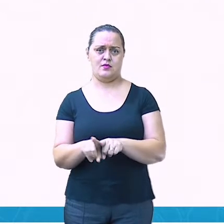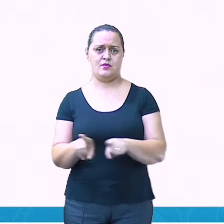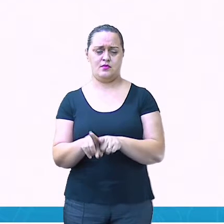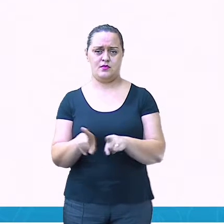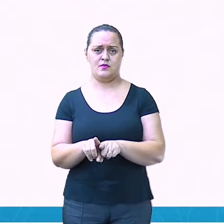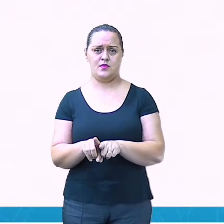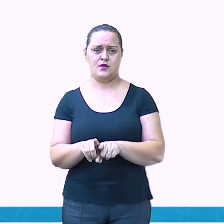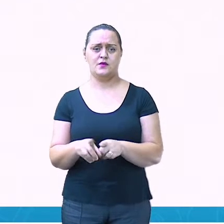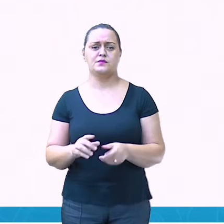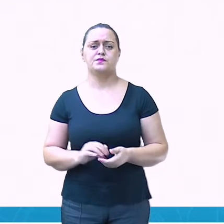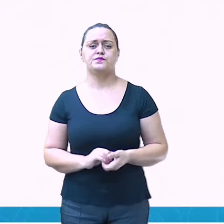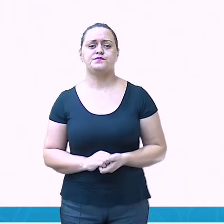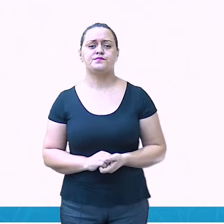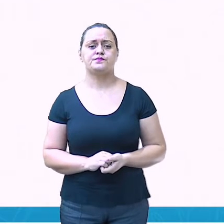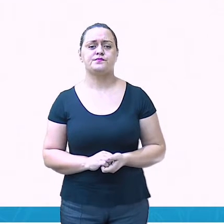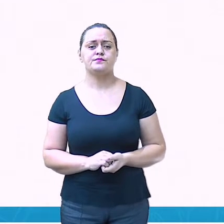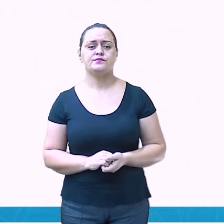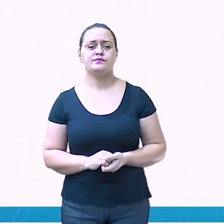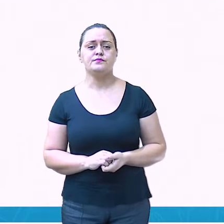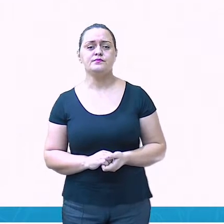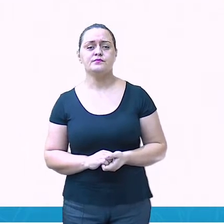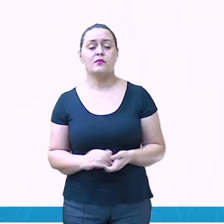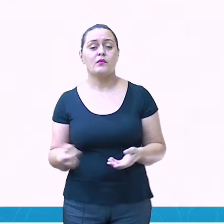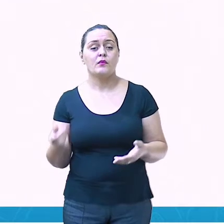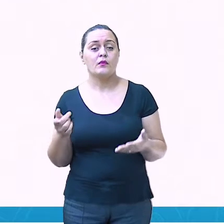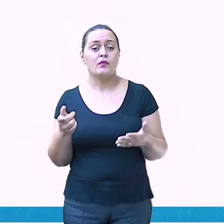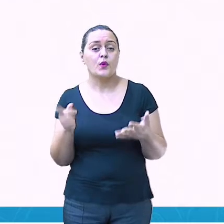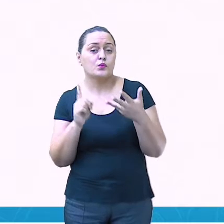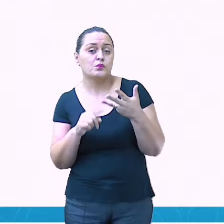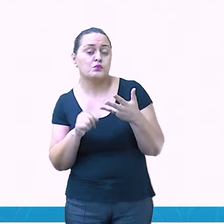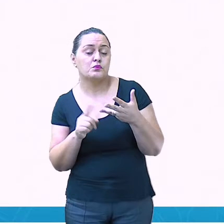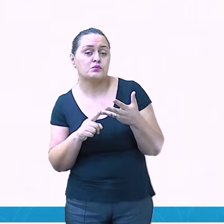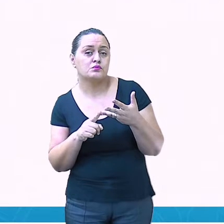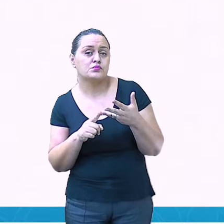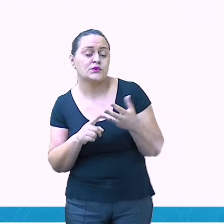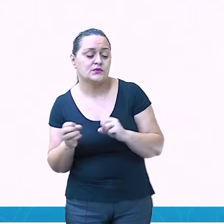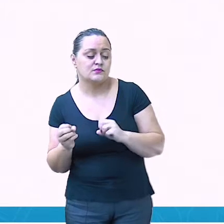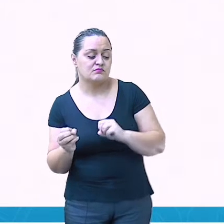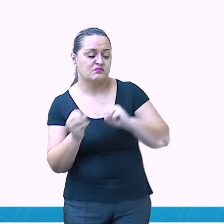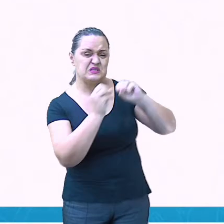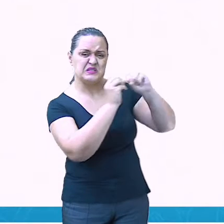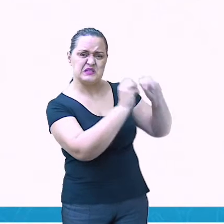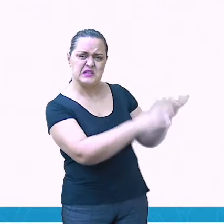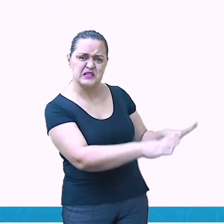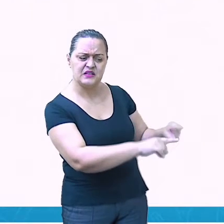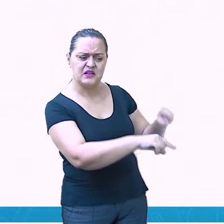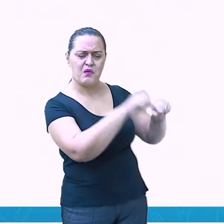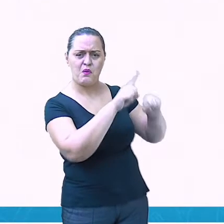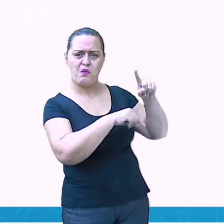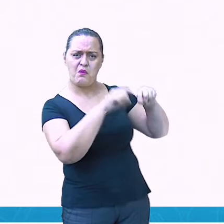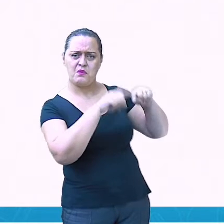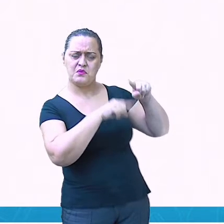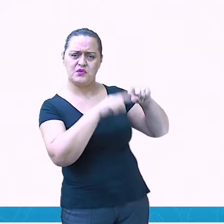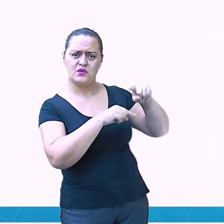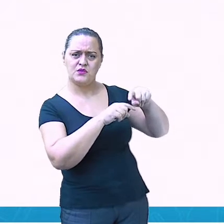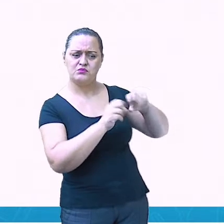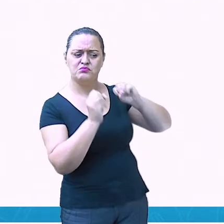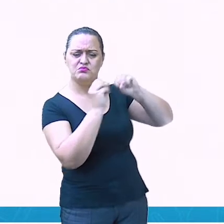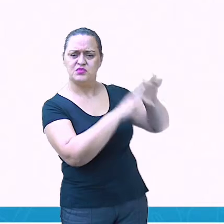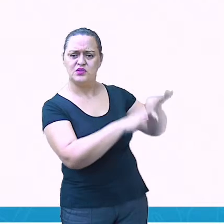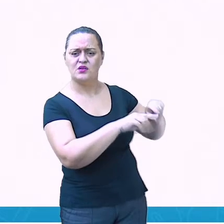Descartar materiais. Eu posso pensar em como eu estou fazendo descarte dos materiais da minha casa.